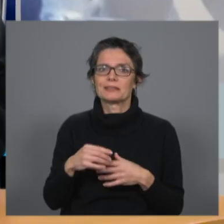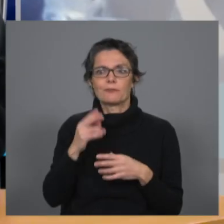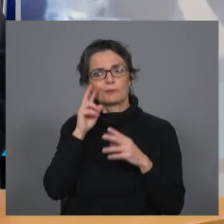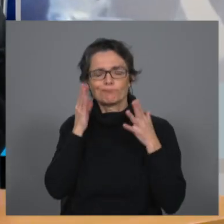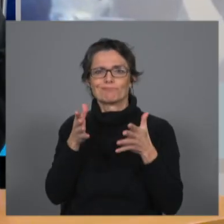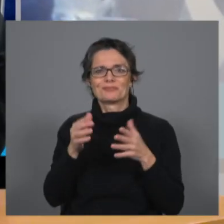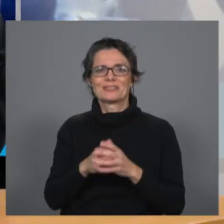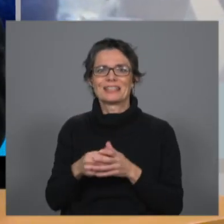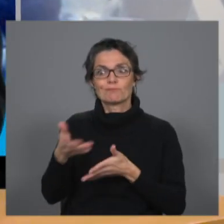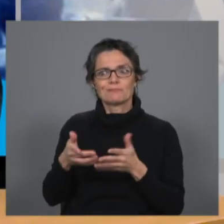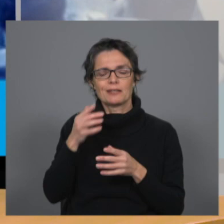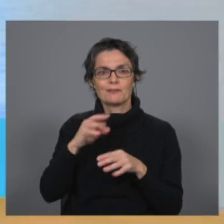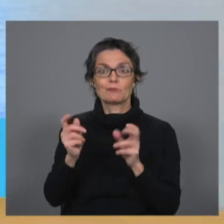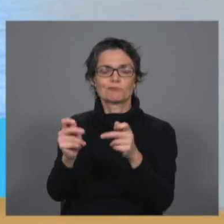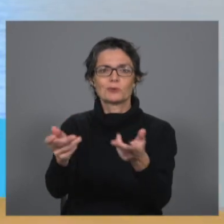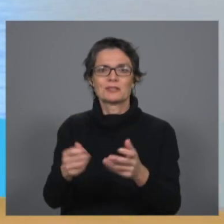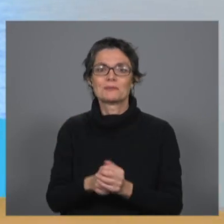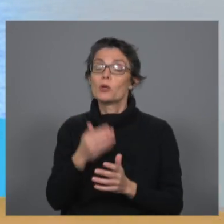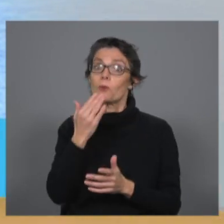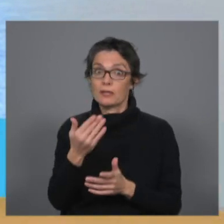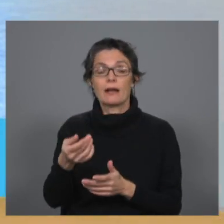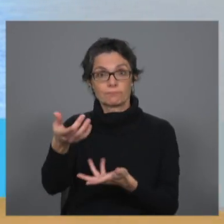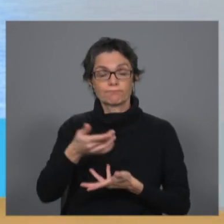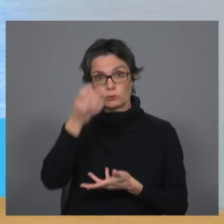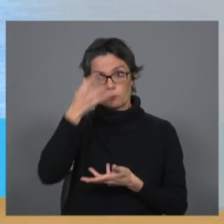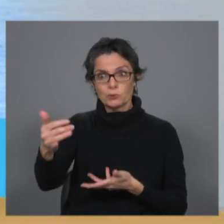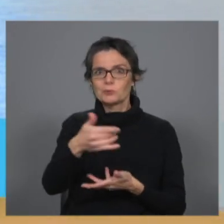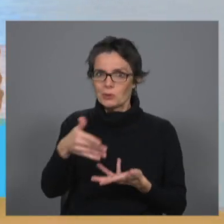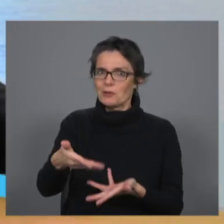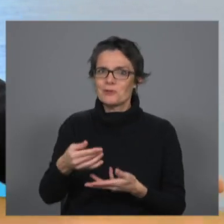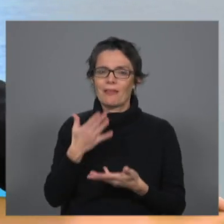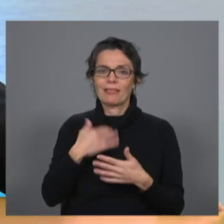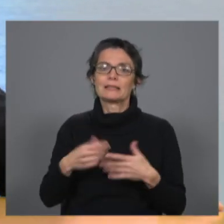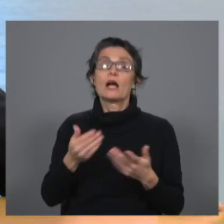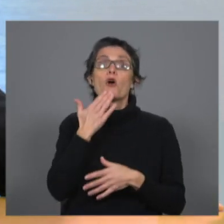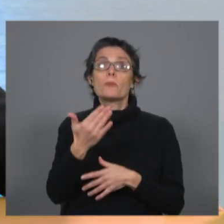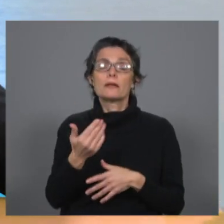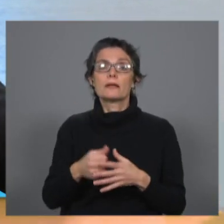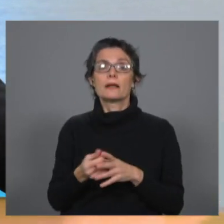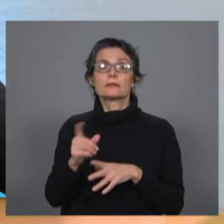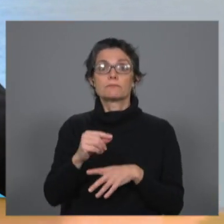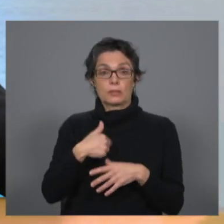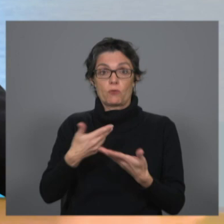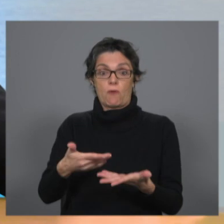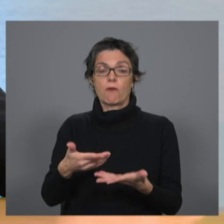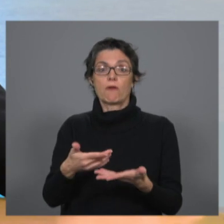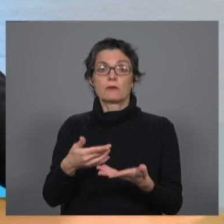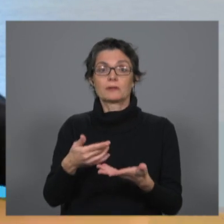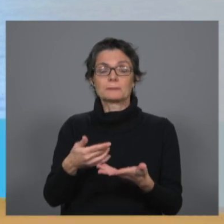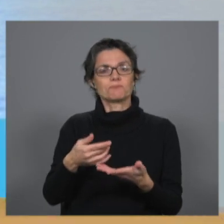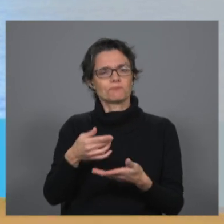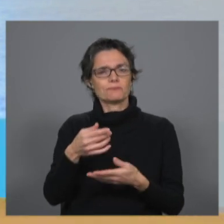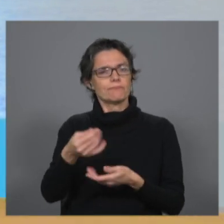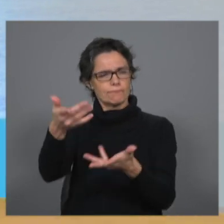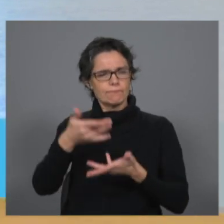vindo aqui partilhar esta opinião. Obrigado pela presença. A terminar, eu deixo ainda o convite para que mais logo se